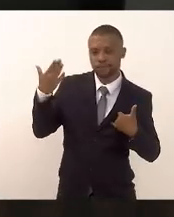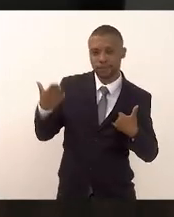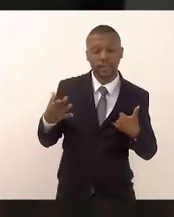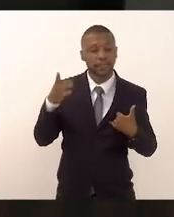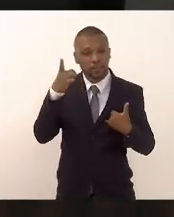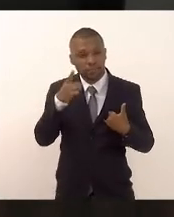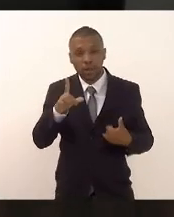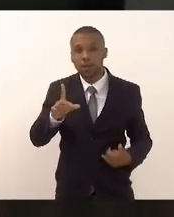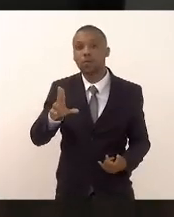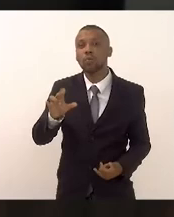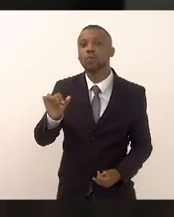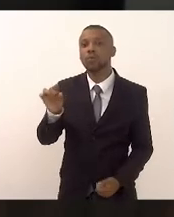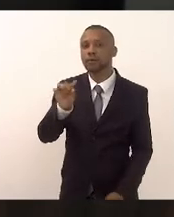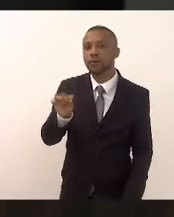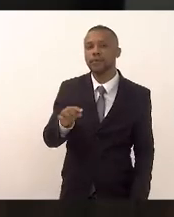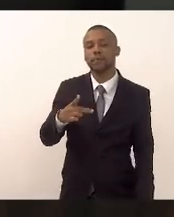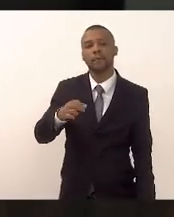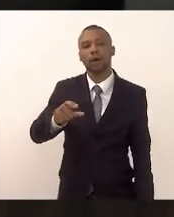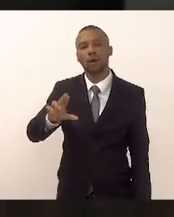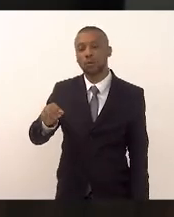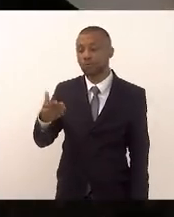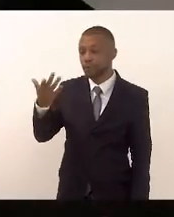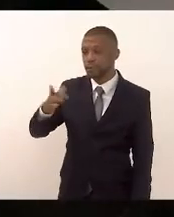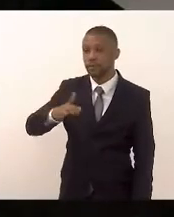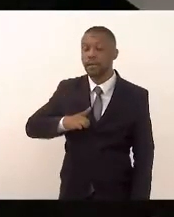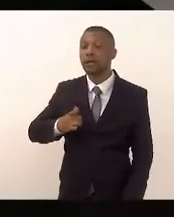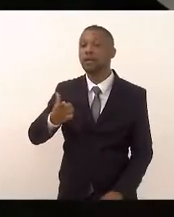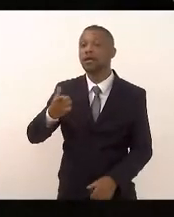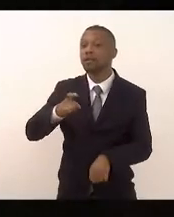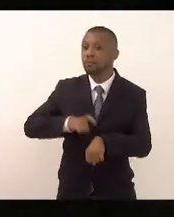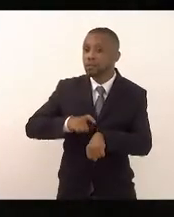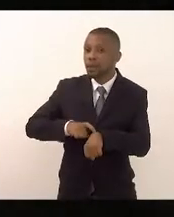Paulo. Vossa Excelência dispõe de 10 minutos.